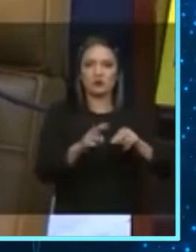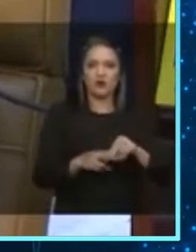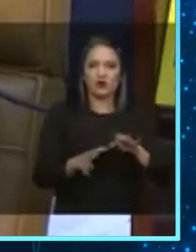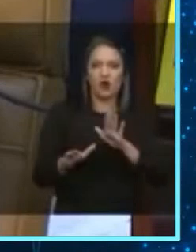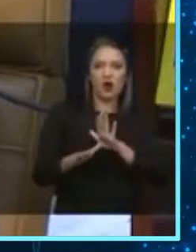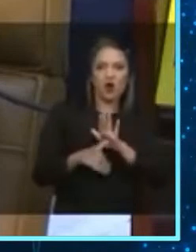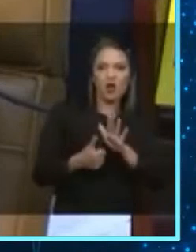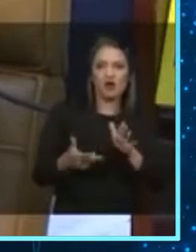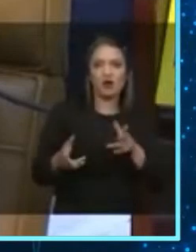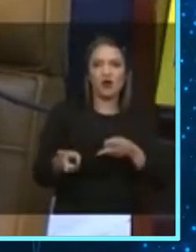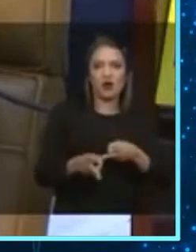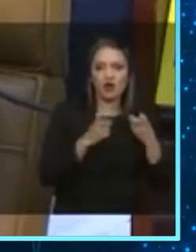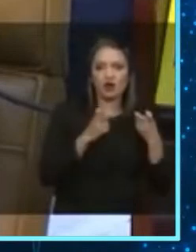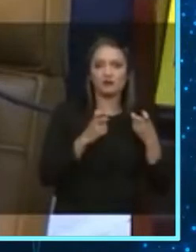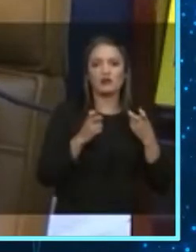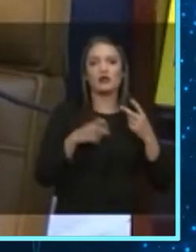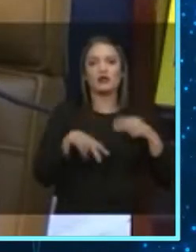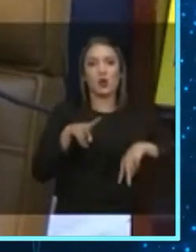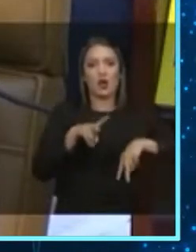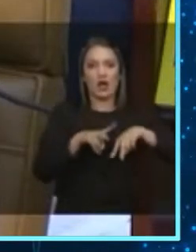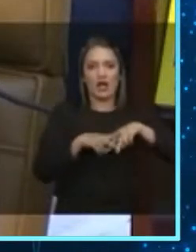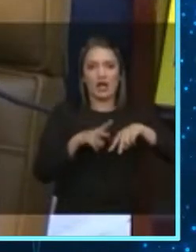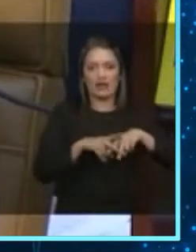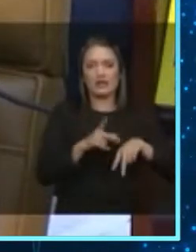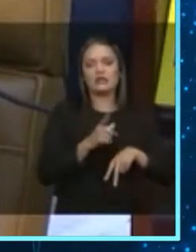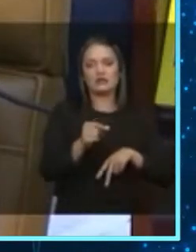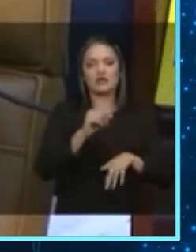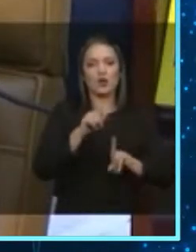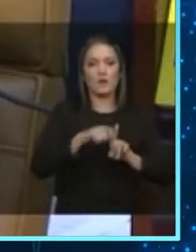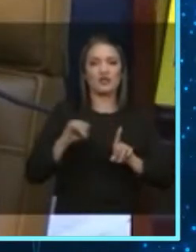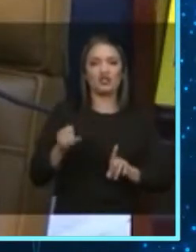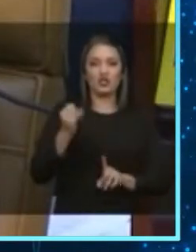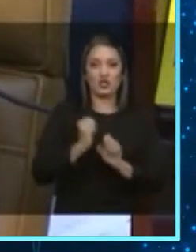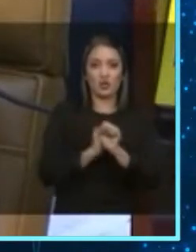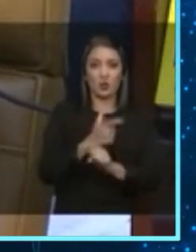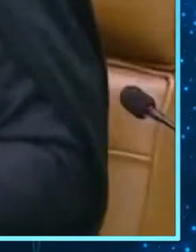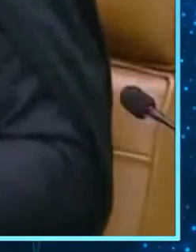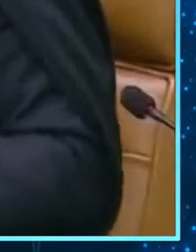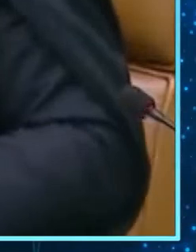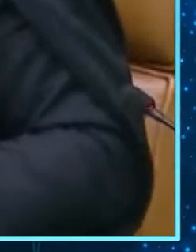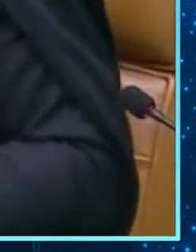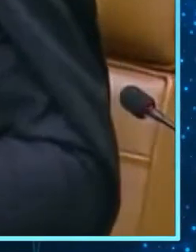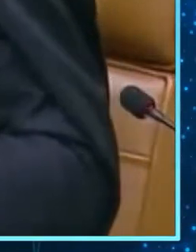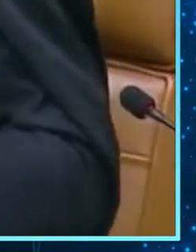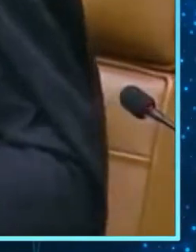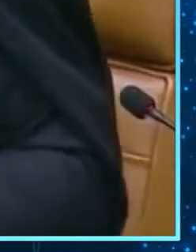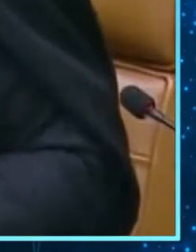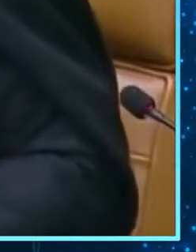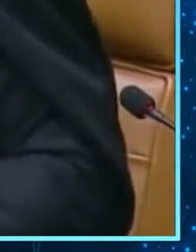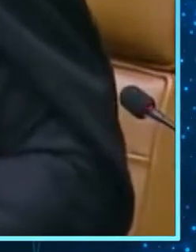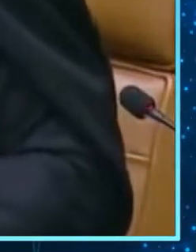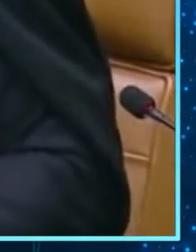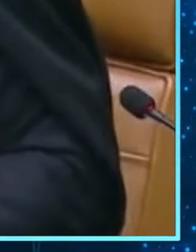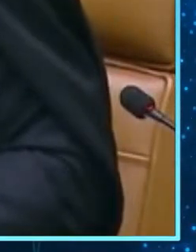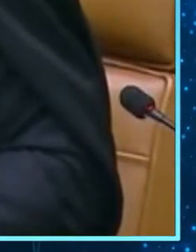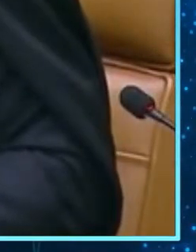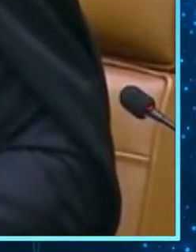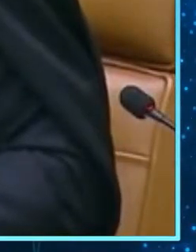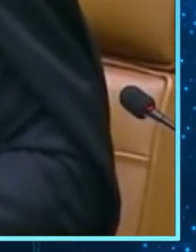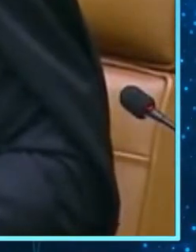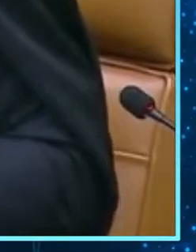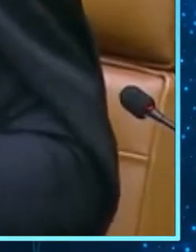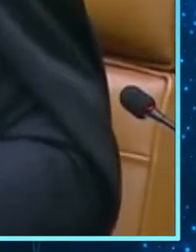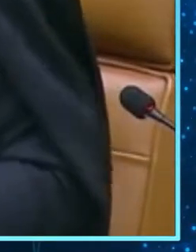se esconder de cumprir o seu dever sob a minha gestão. Pode ter certeza que o pedido assinado por quase 2 milhões